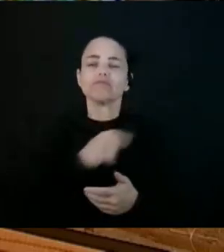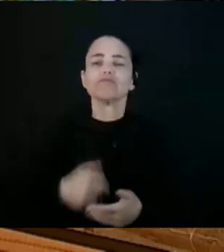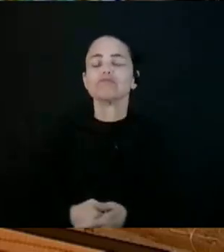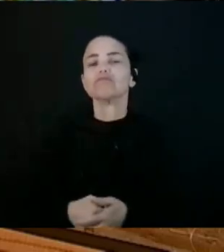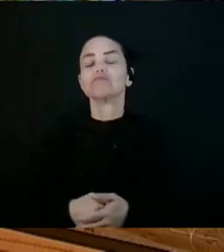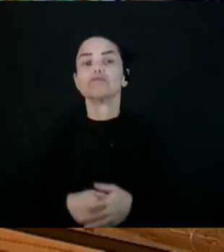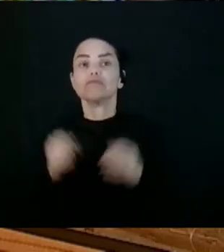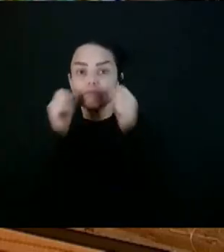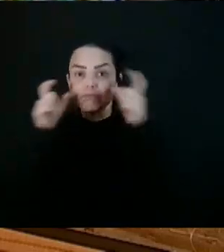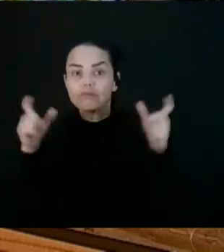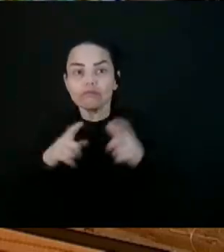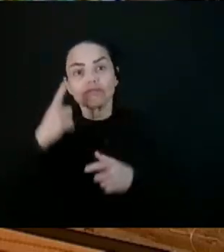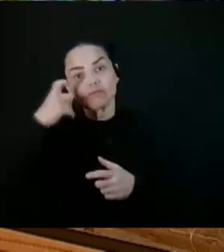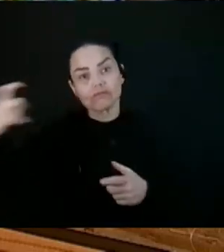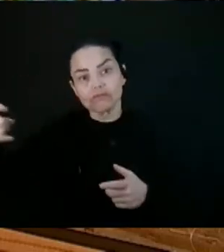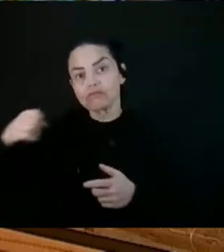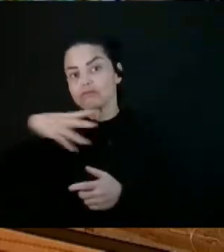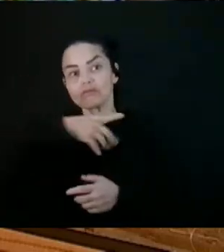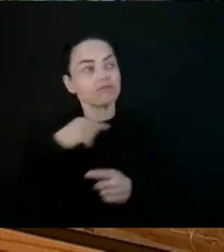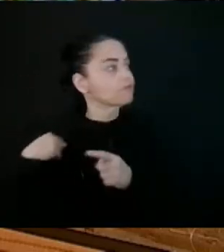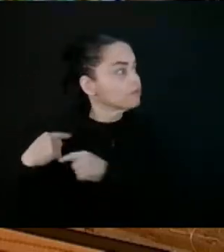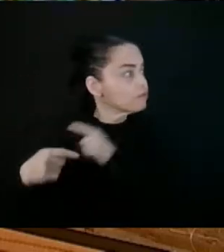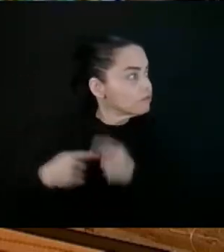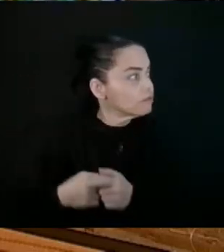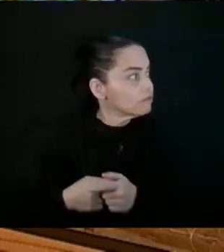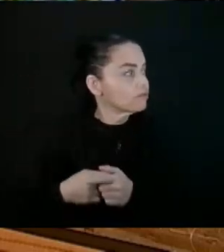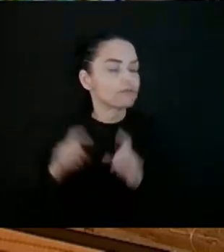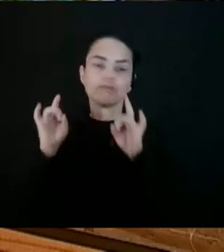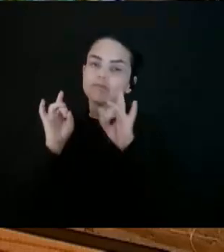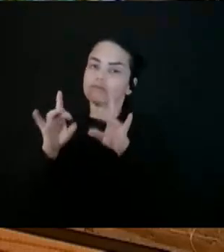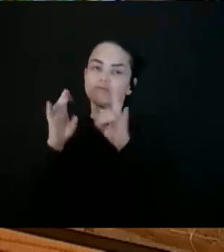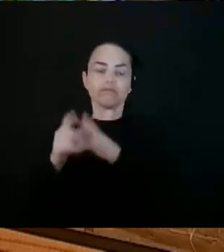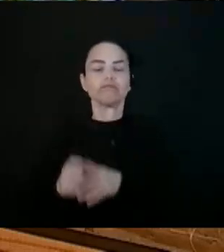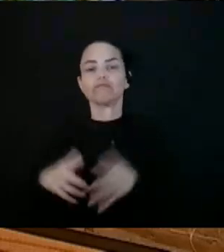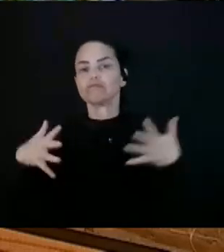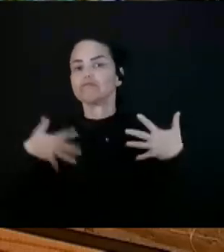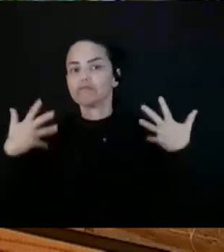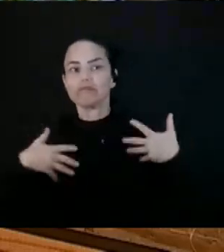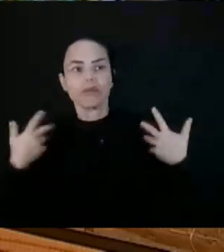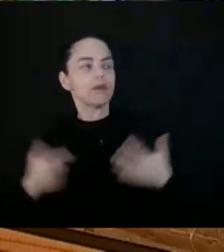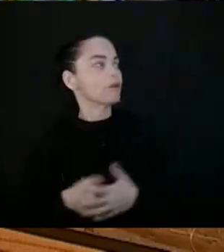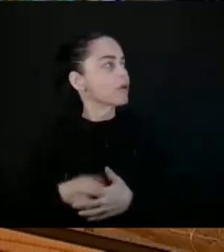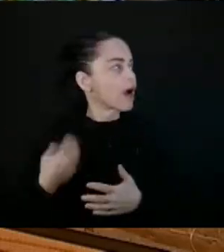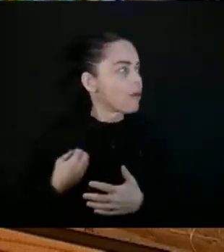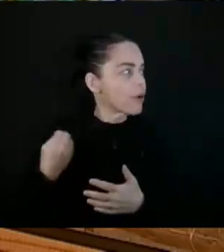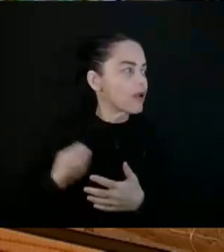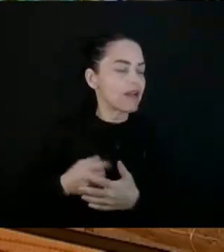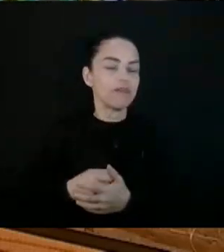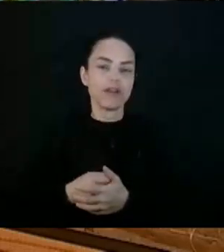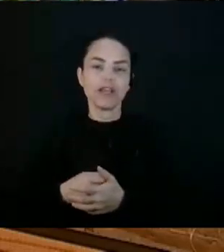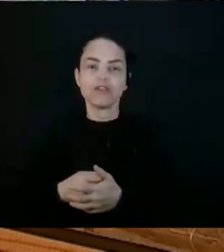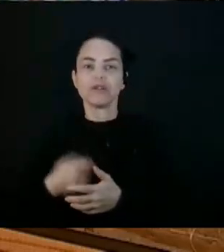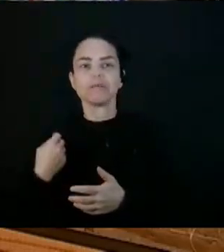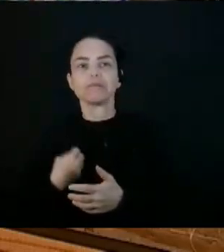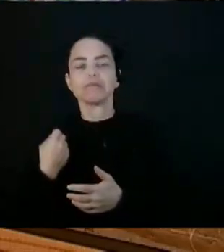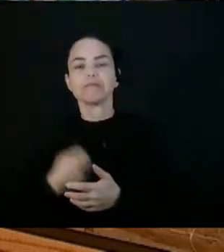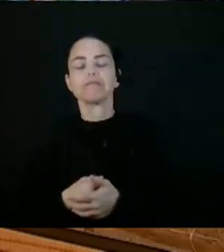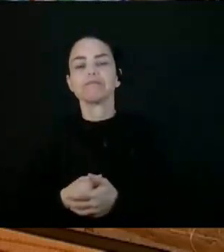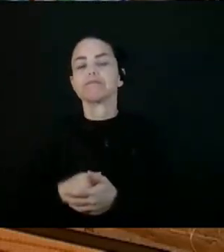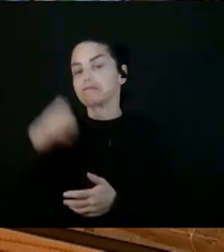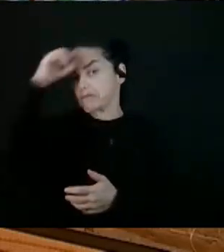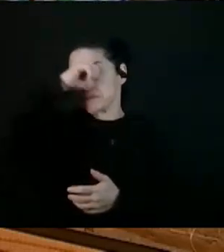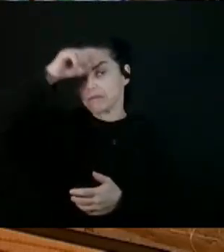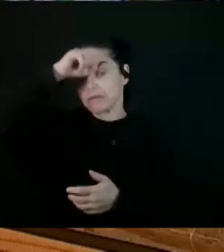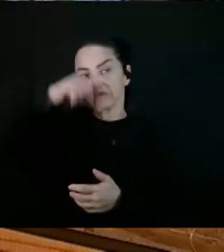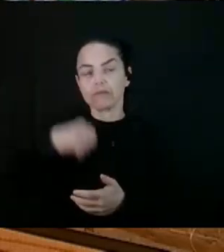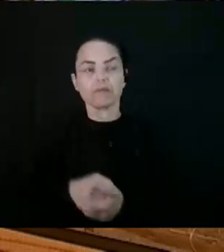interesse da nova geração. Não apenas a diversão, mas tudo isso garante um aprendizado bem